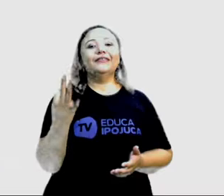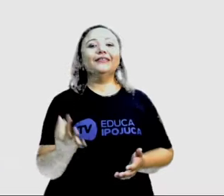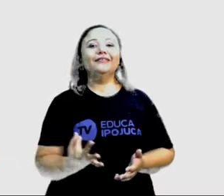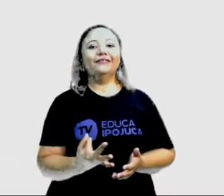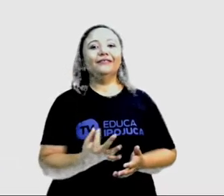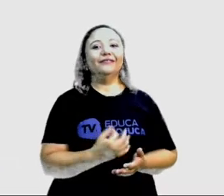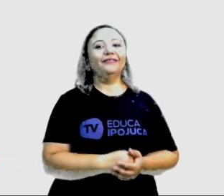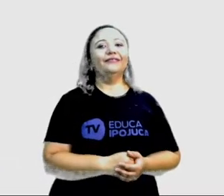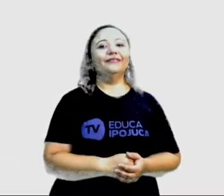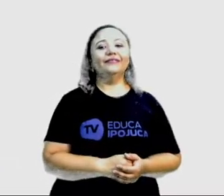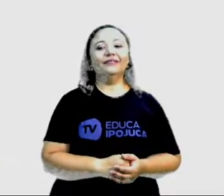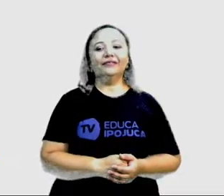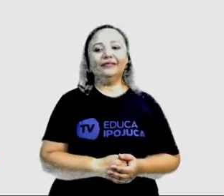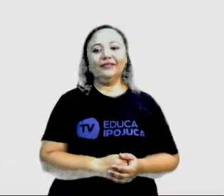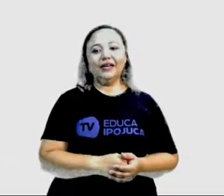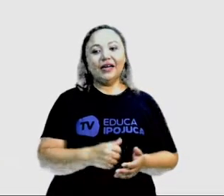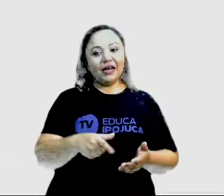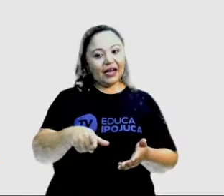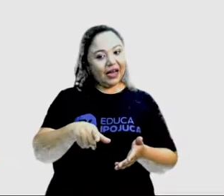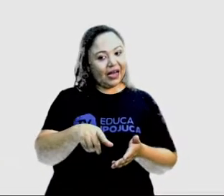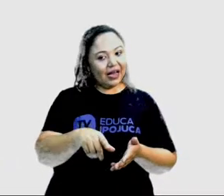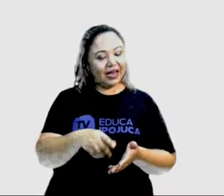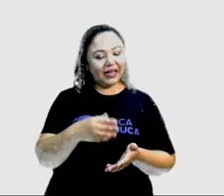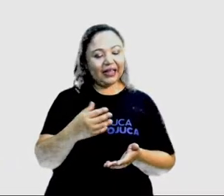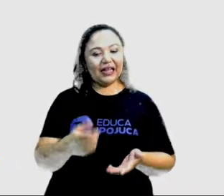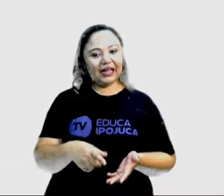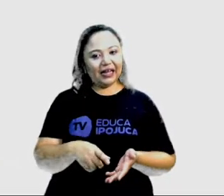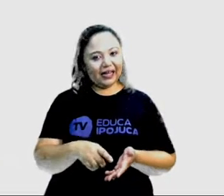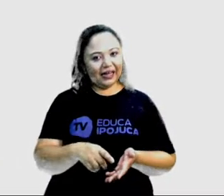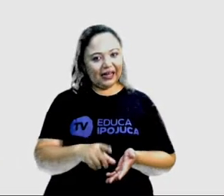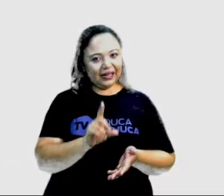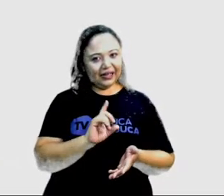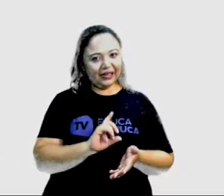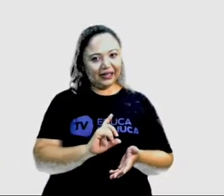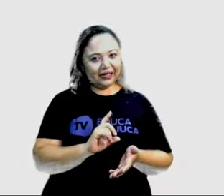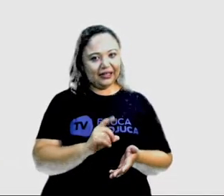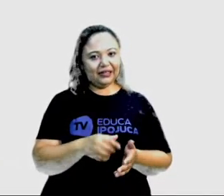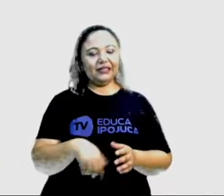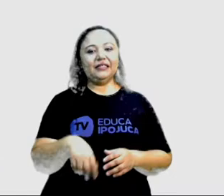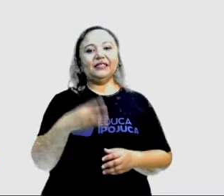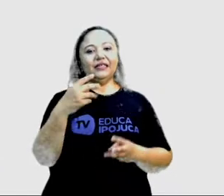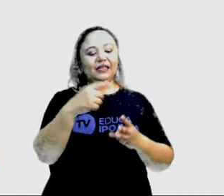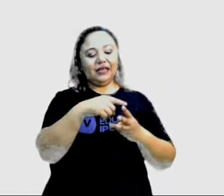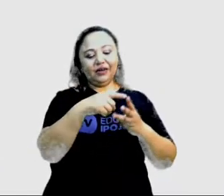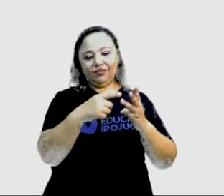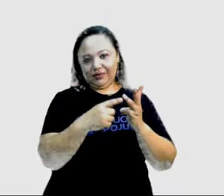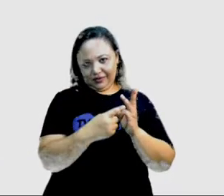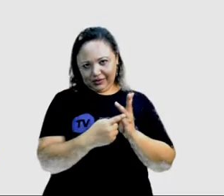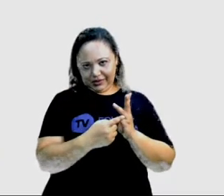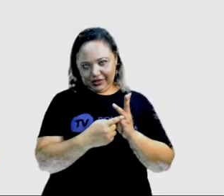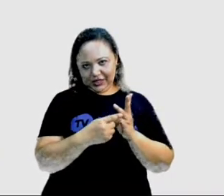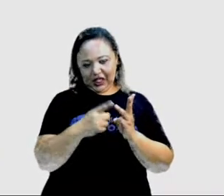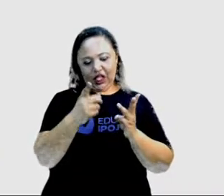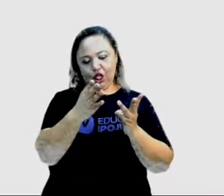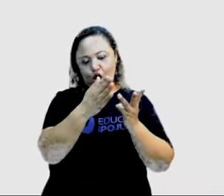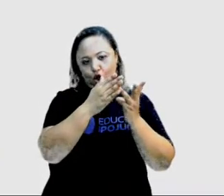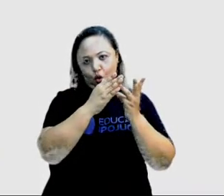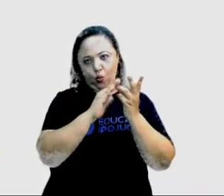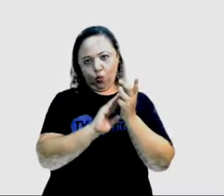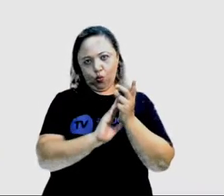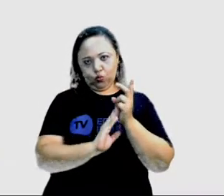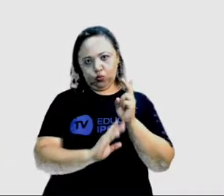tinha 3 maçãs, João. João tinha 3, tirou 1. Ficou com quanto? Isso